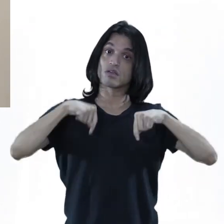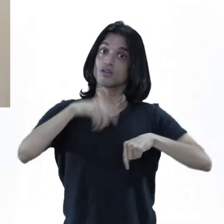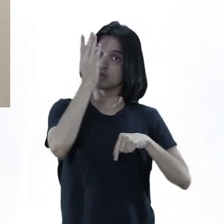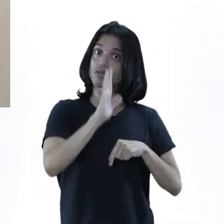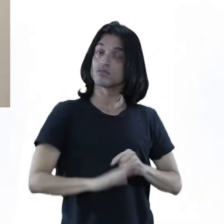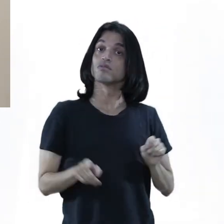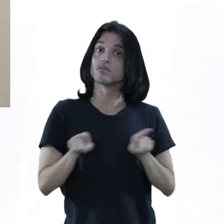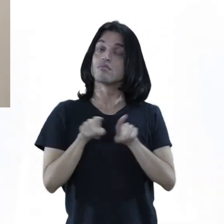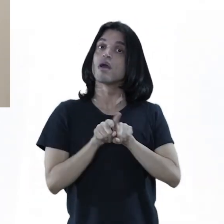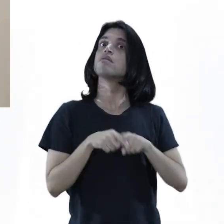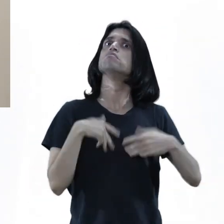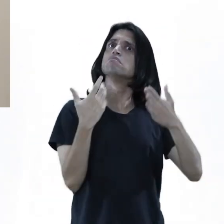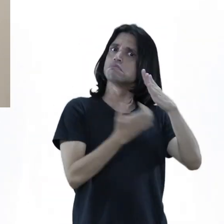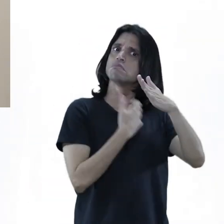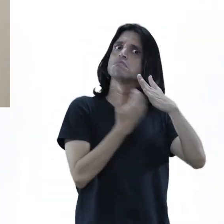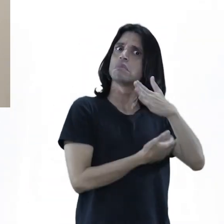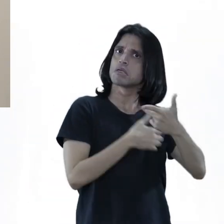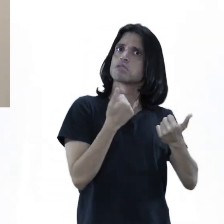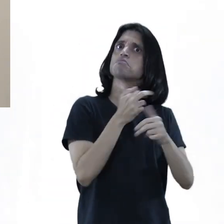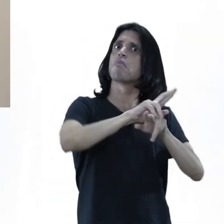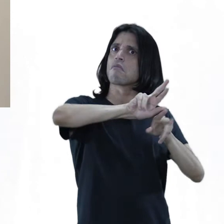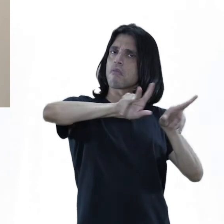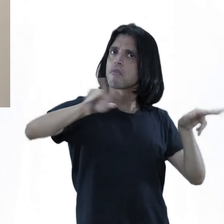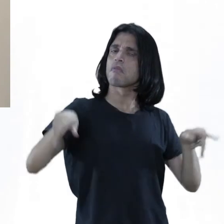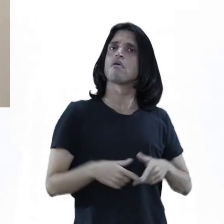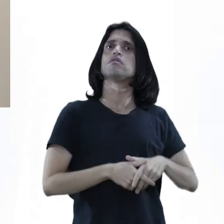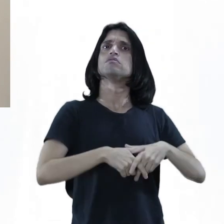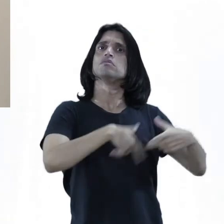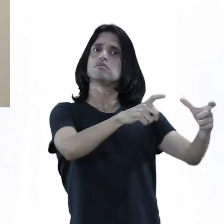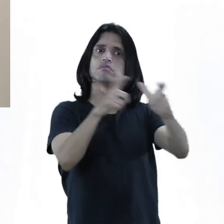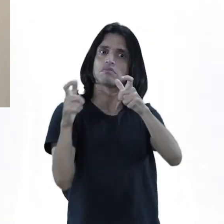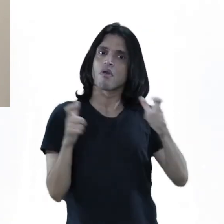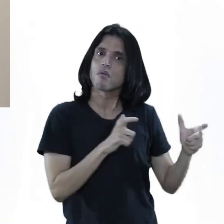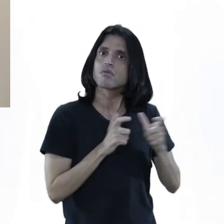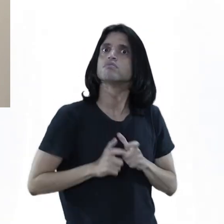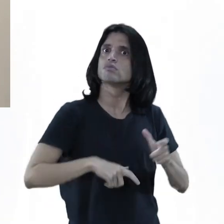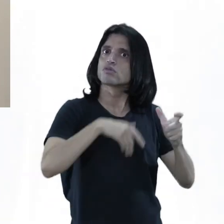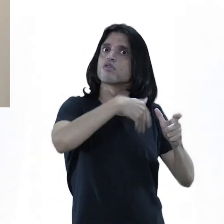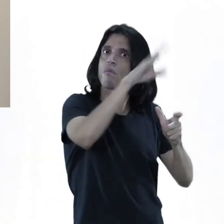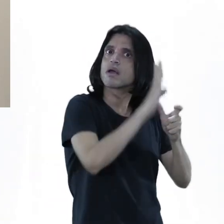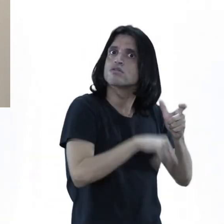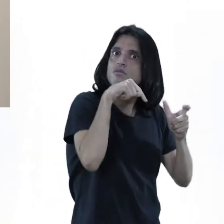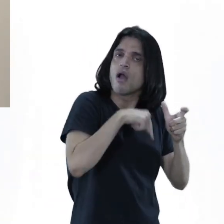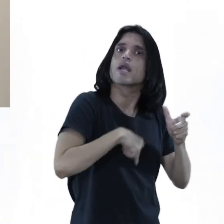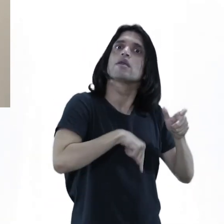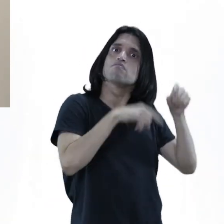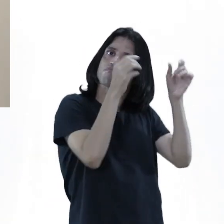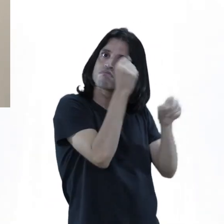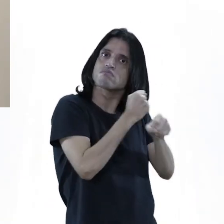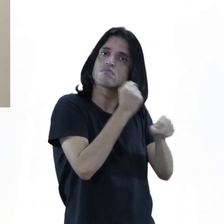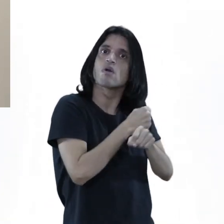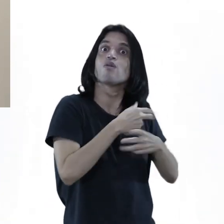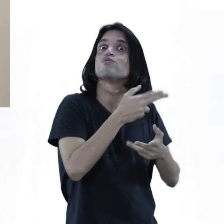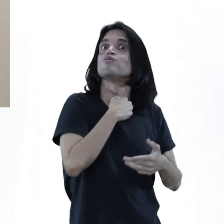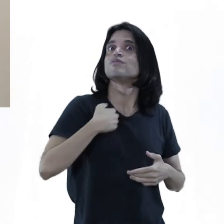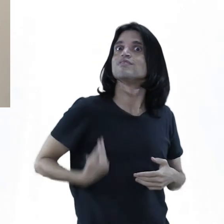Brasil. Muitas empresas chinesas no Brasil e muitas terras vendidas para empresas chinesas no Brasil. Hoje, os chineses estão